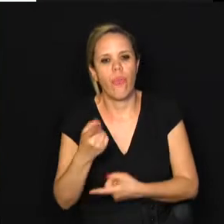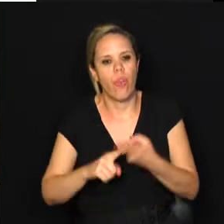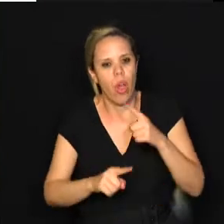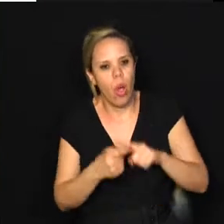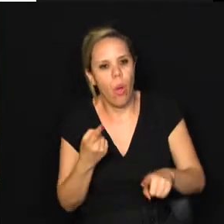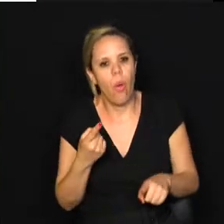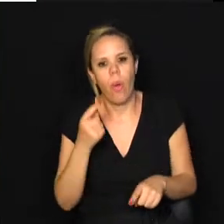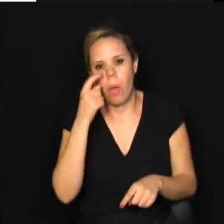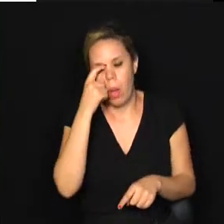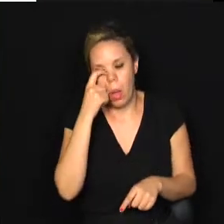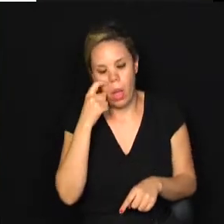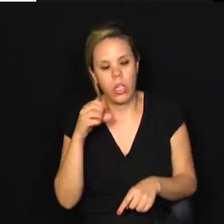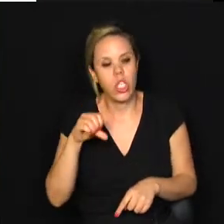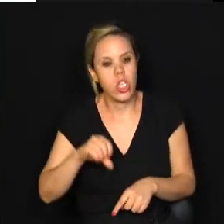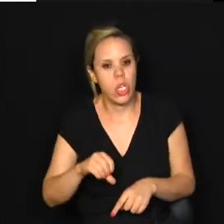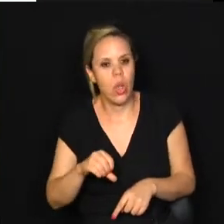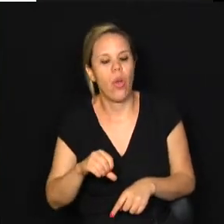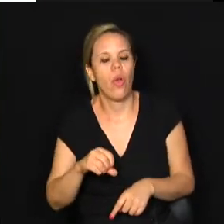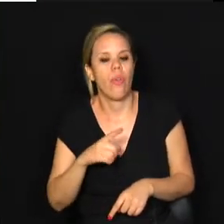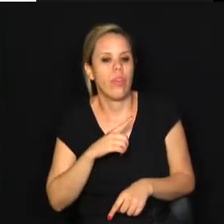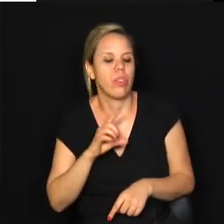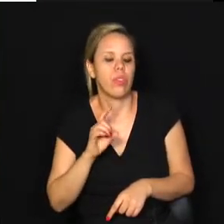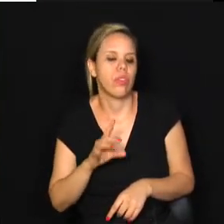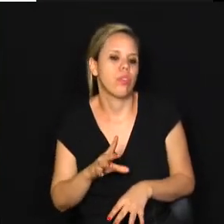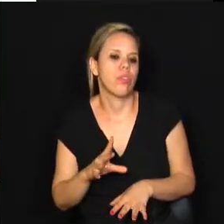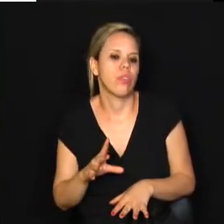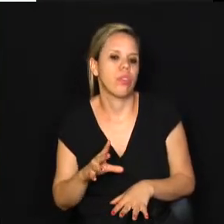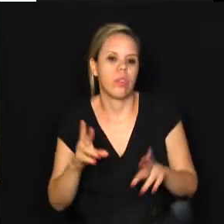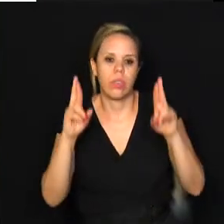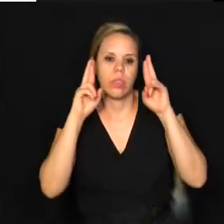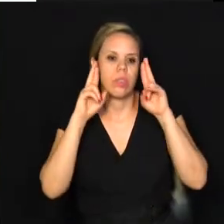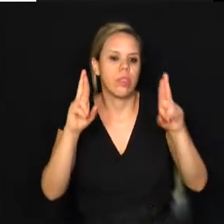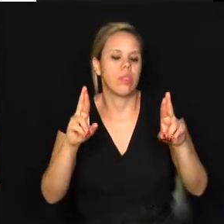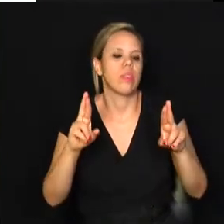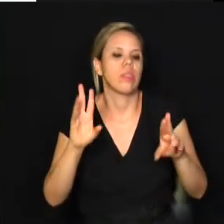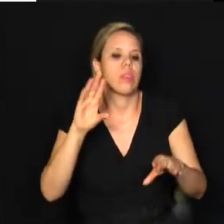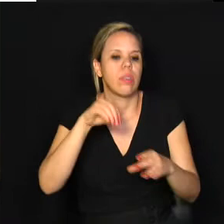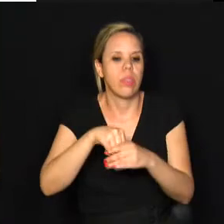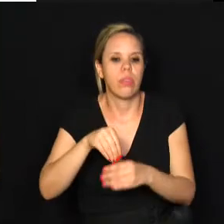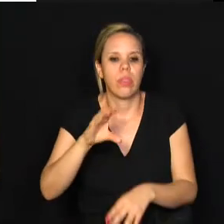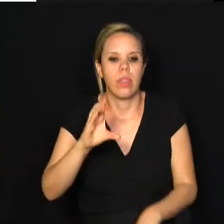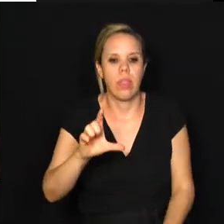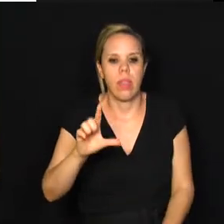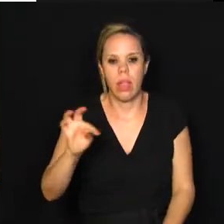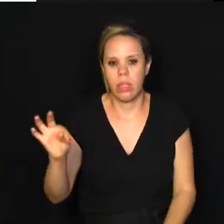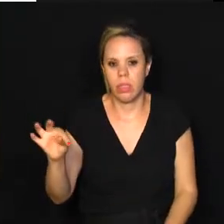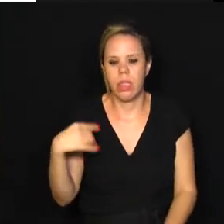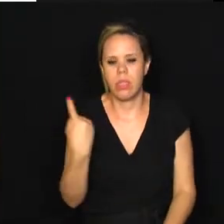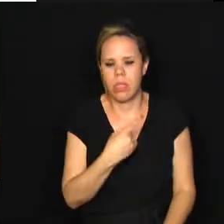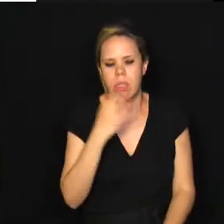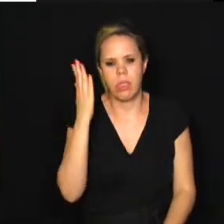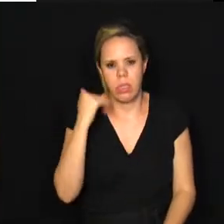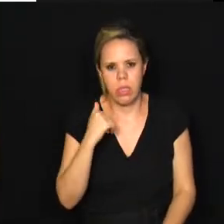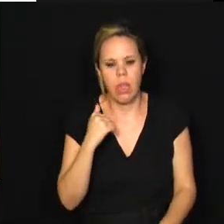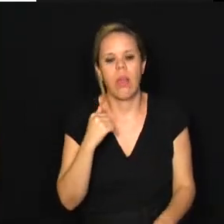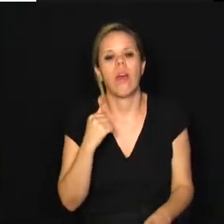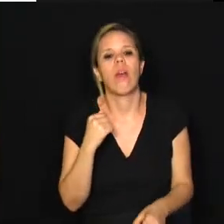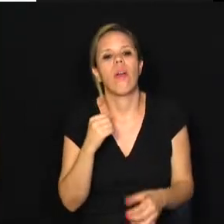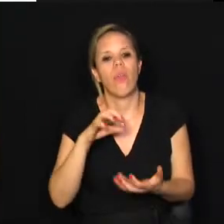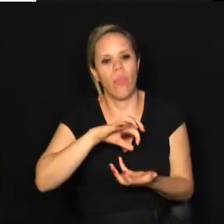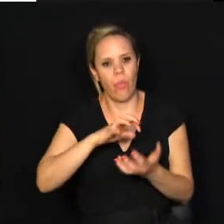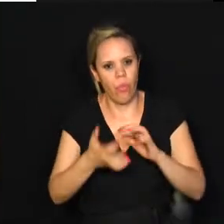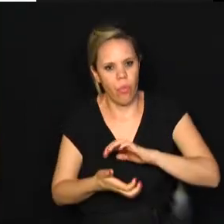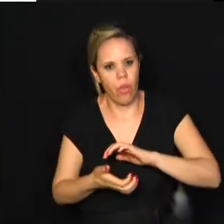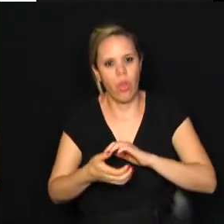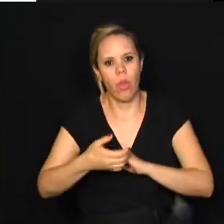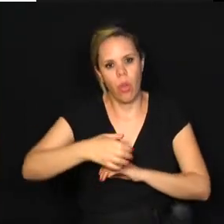e essas 9 cláusulas ainda apenas respeitando o que está na CLT. E nós sabemos que a CLT da reforma trabalhista do Temer,